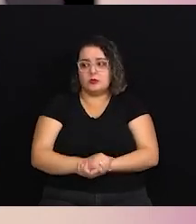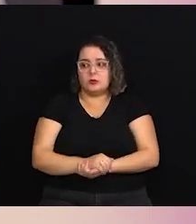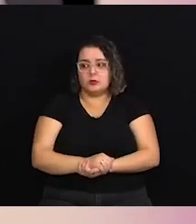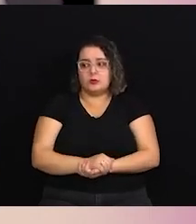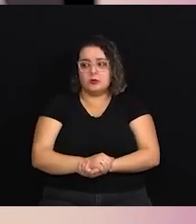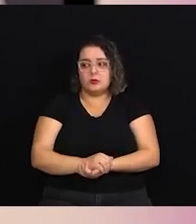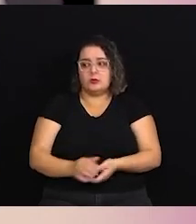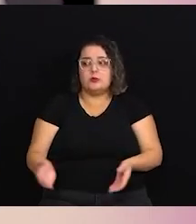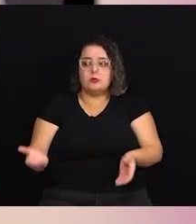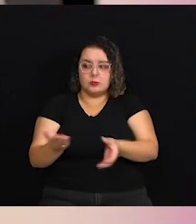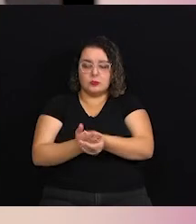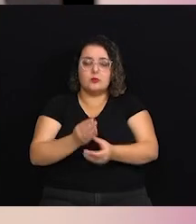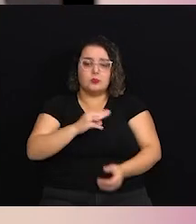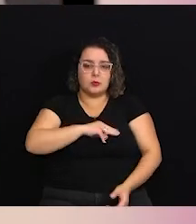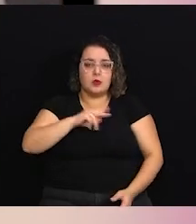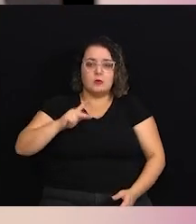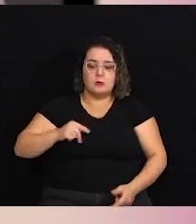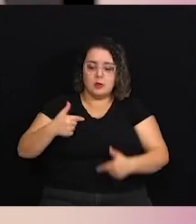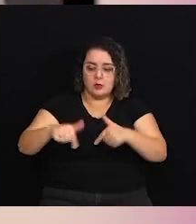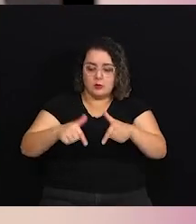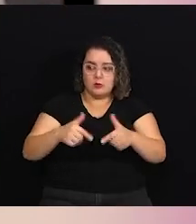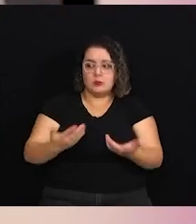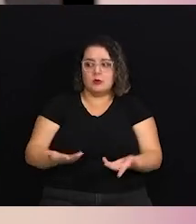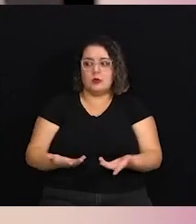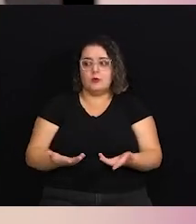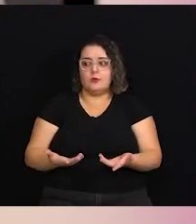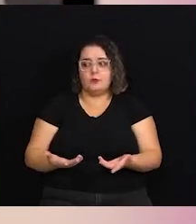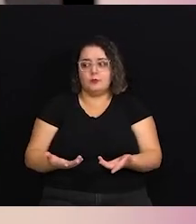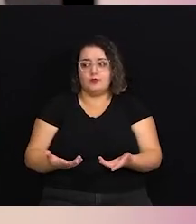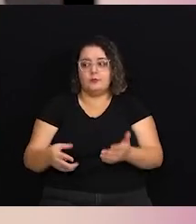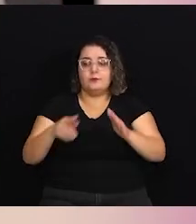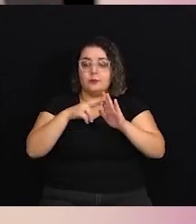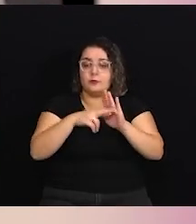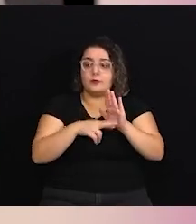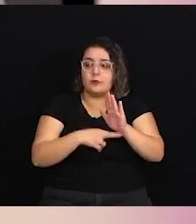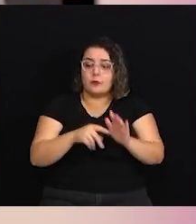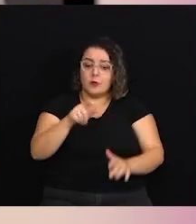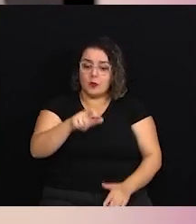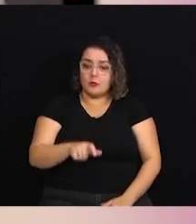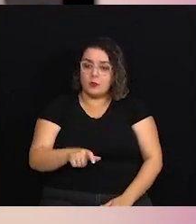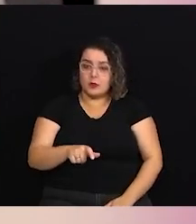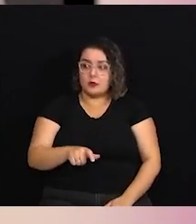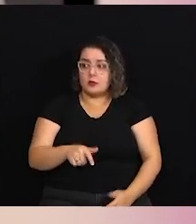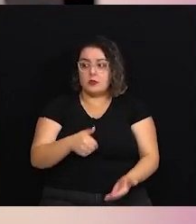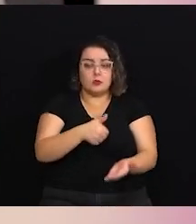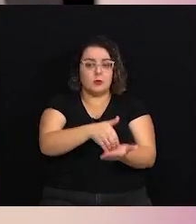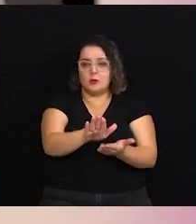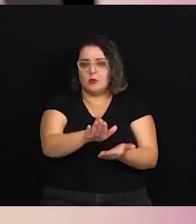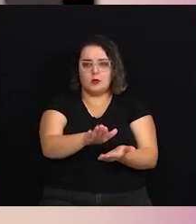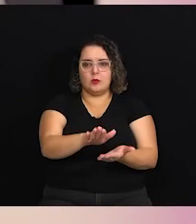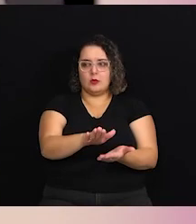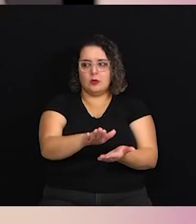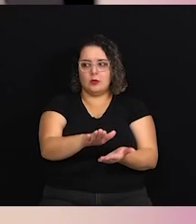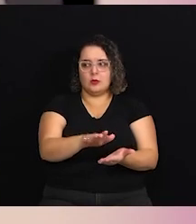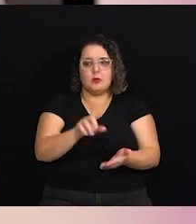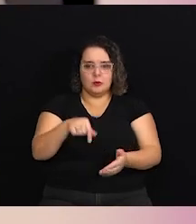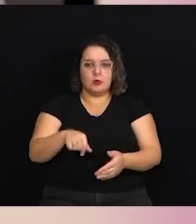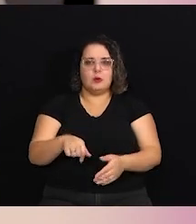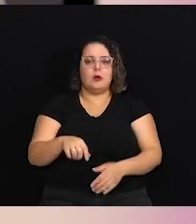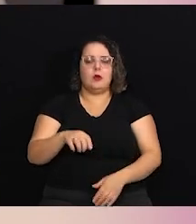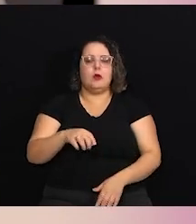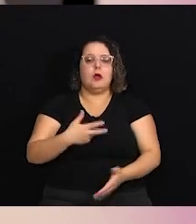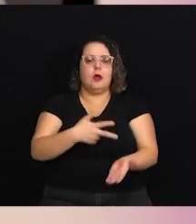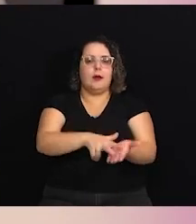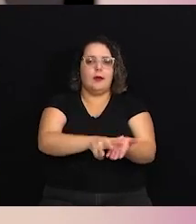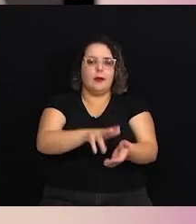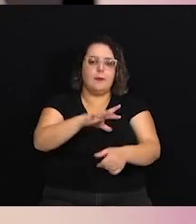entramos com uma ação no Ministério Público do Trabalho relacionado a uma pessoa que foi despedida por conta